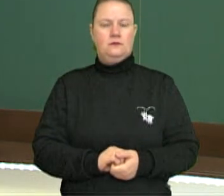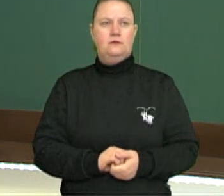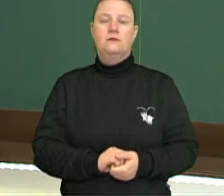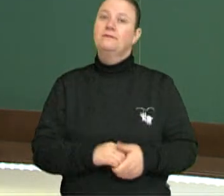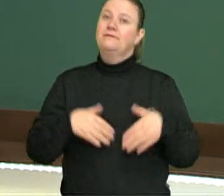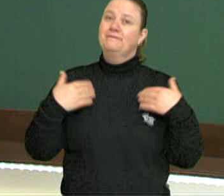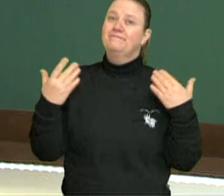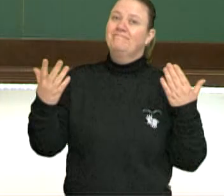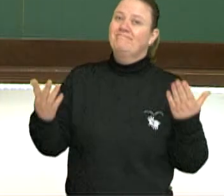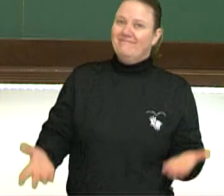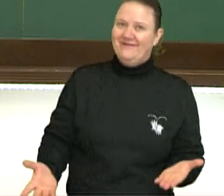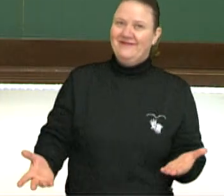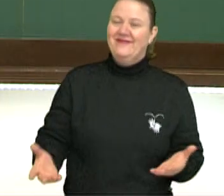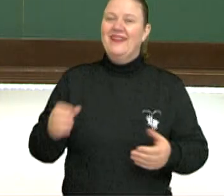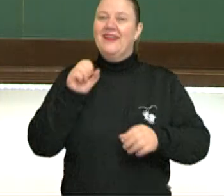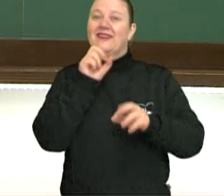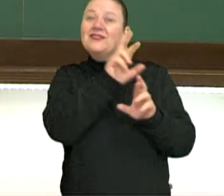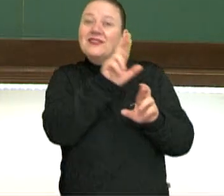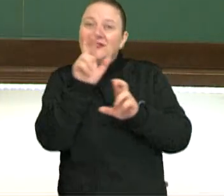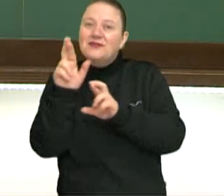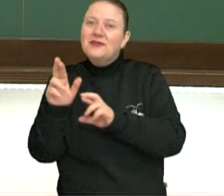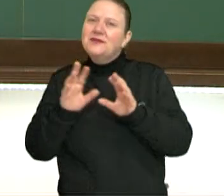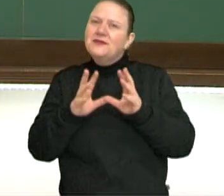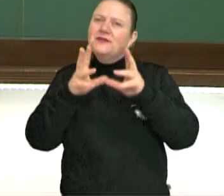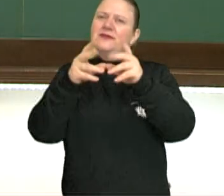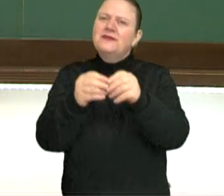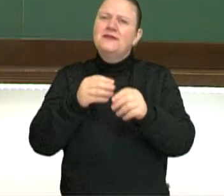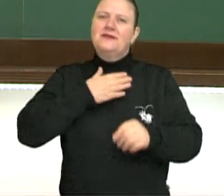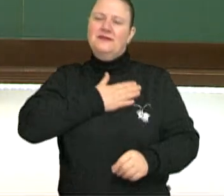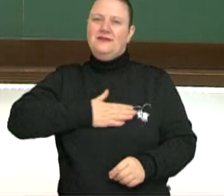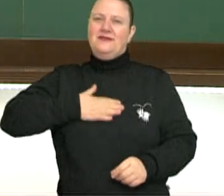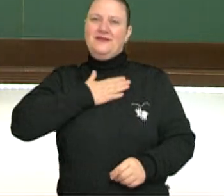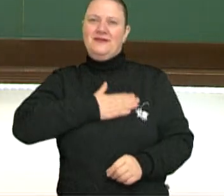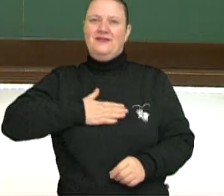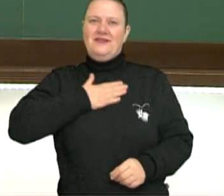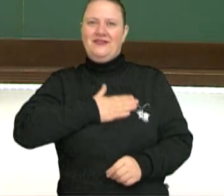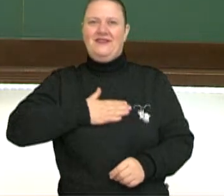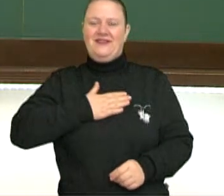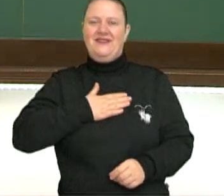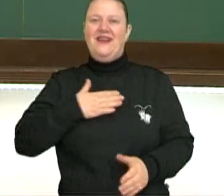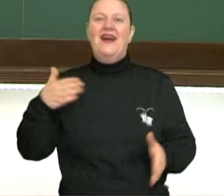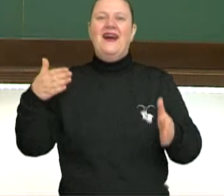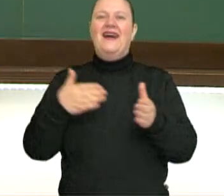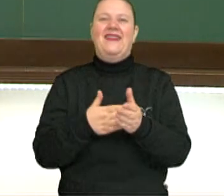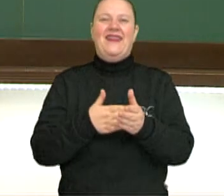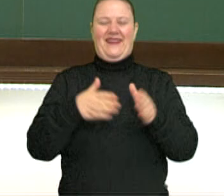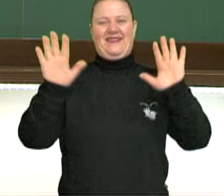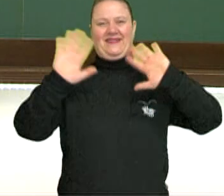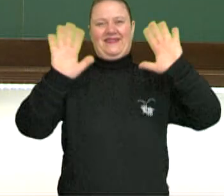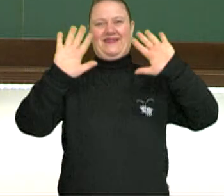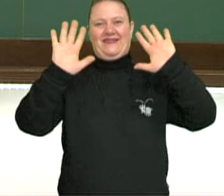Pois bem, espero que vocês tenham gostado dessa aula aqui, meus queridos, e até breve.